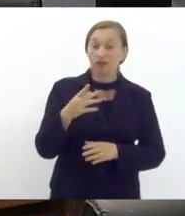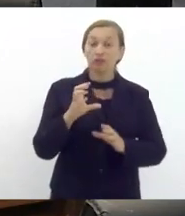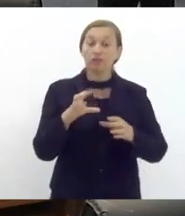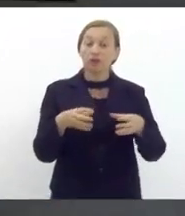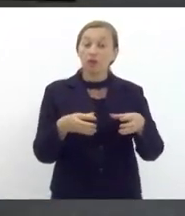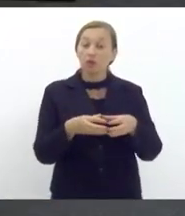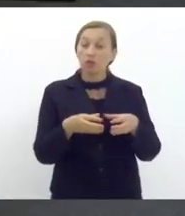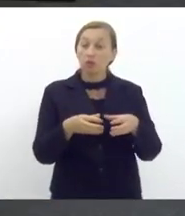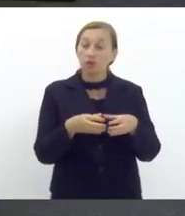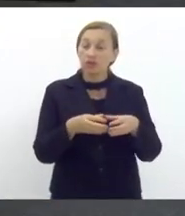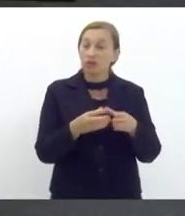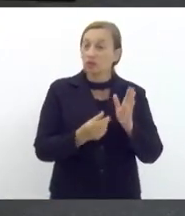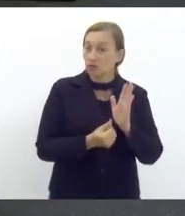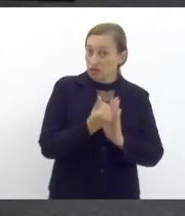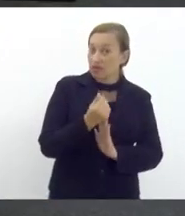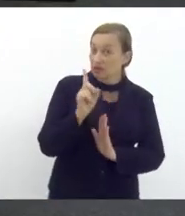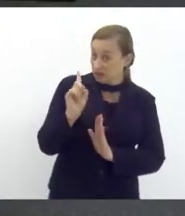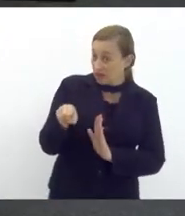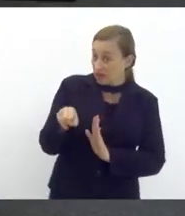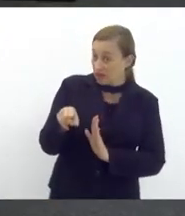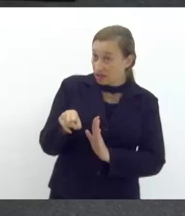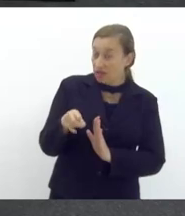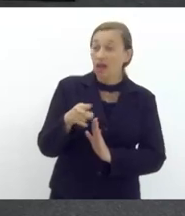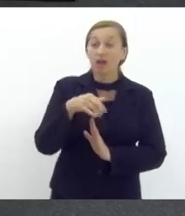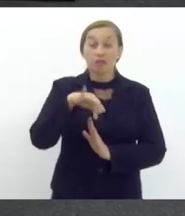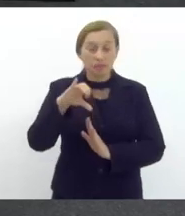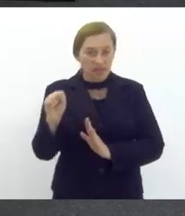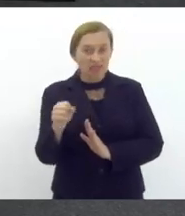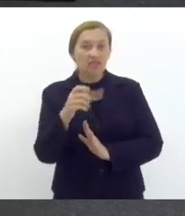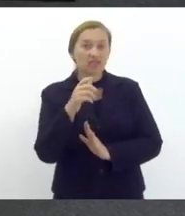comissão de orçamento é isso